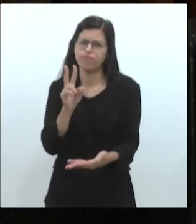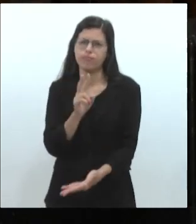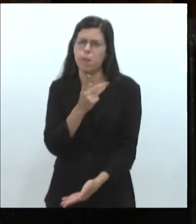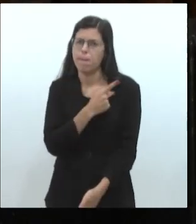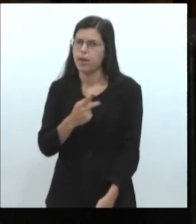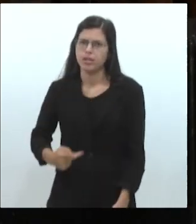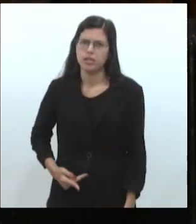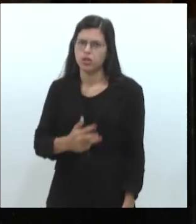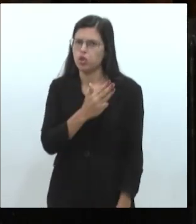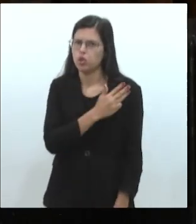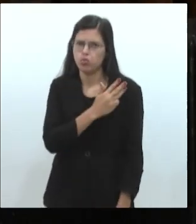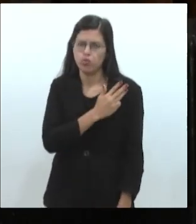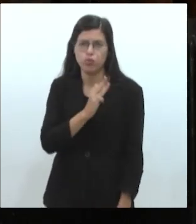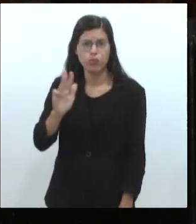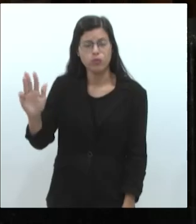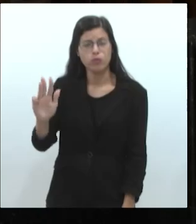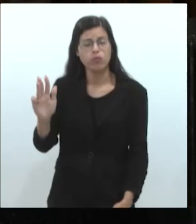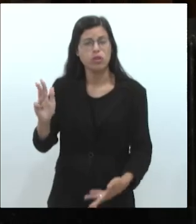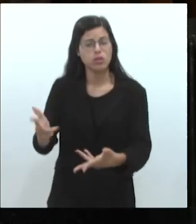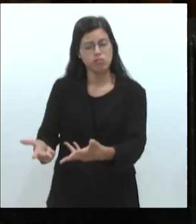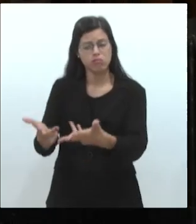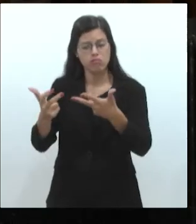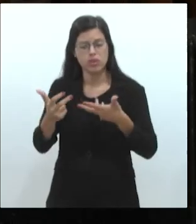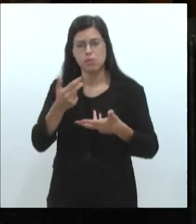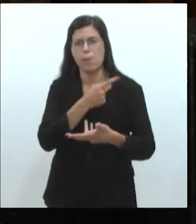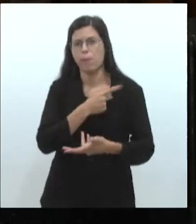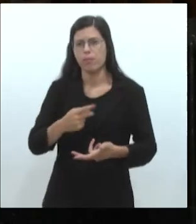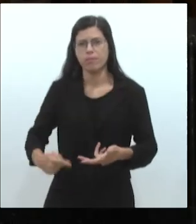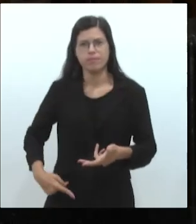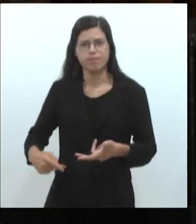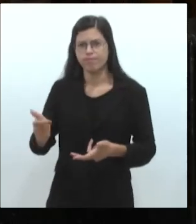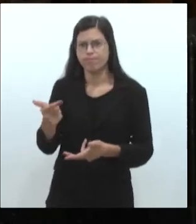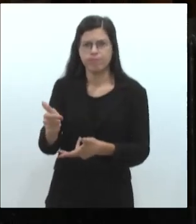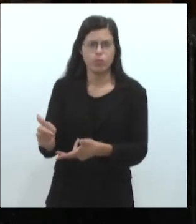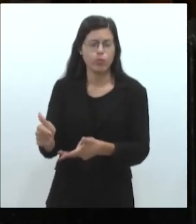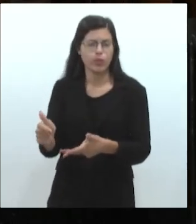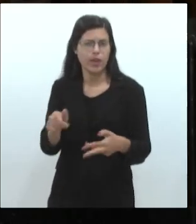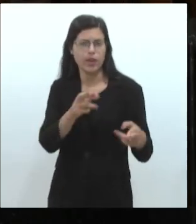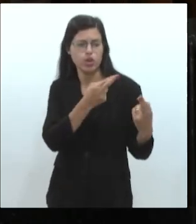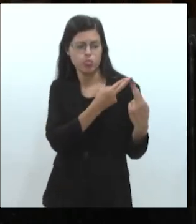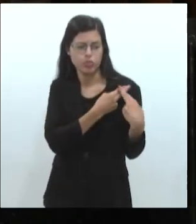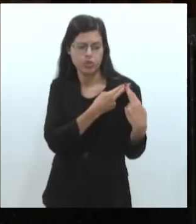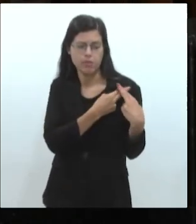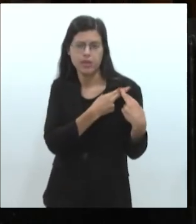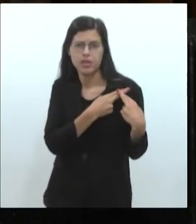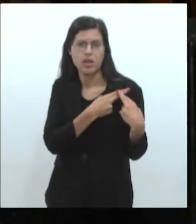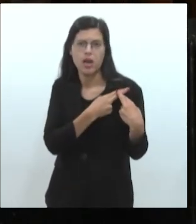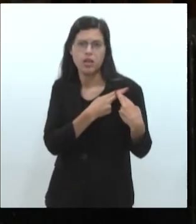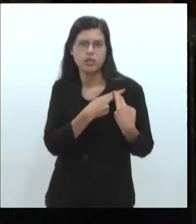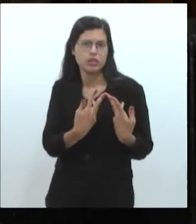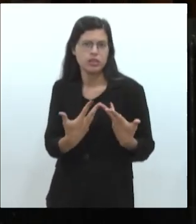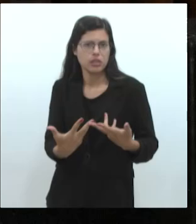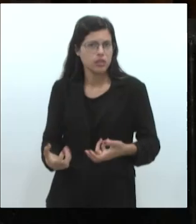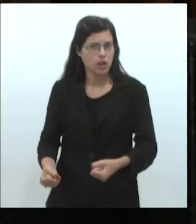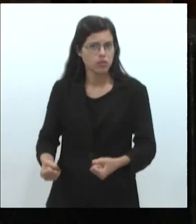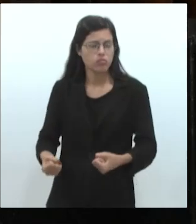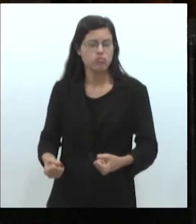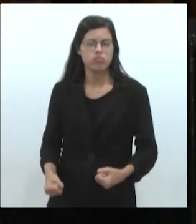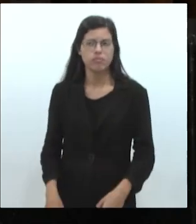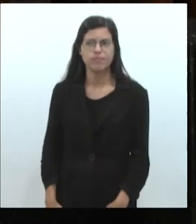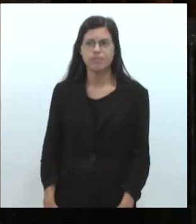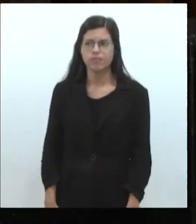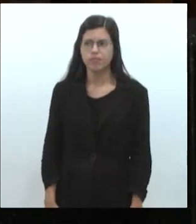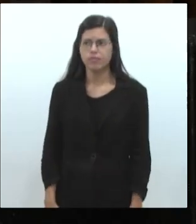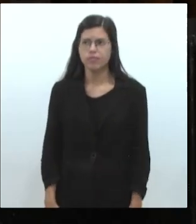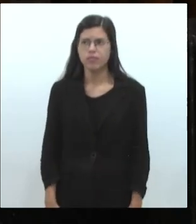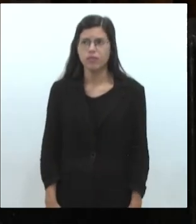da República que não tem assumido as suas responsabilidades. Ora, eu